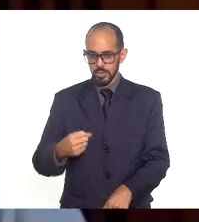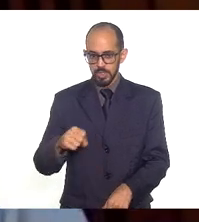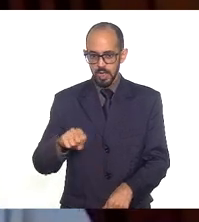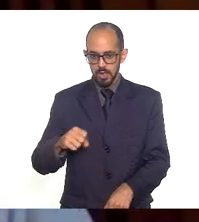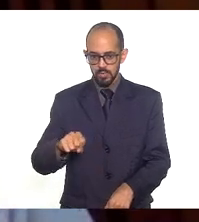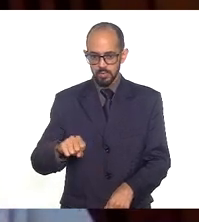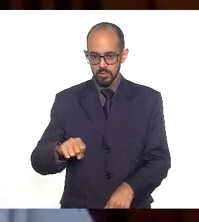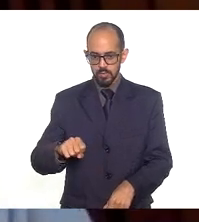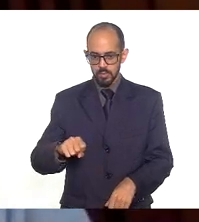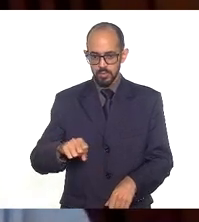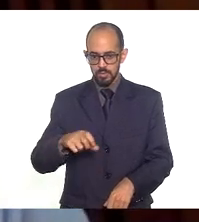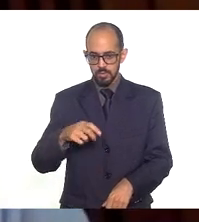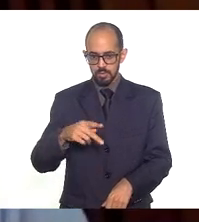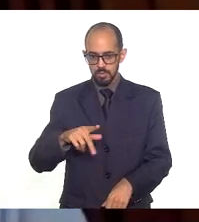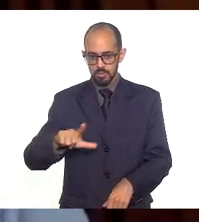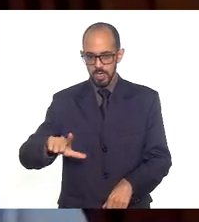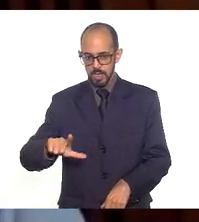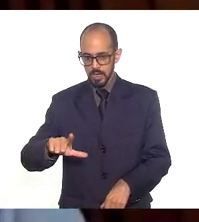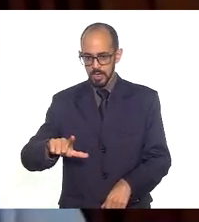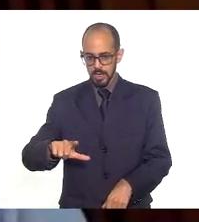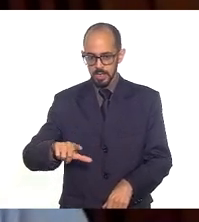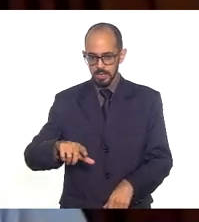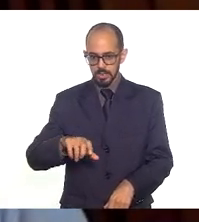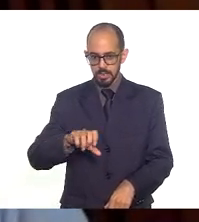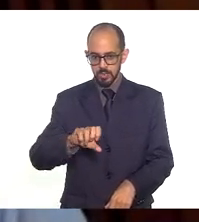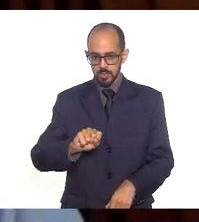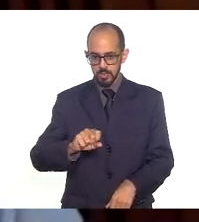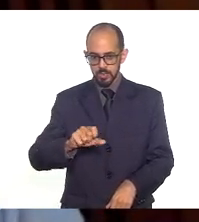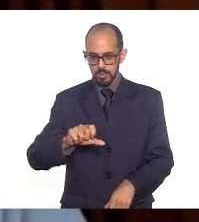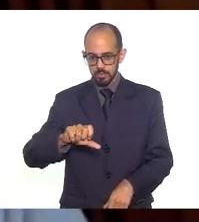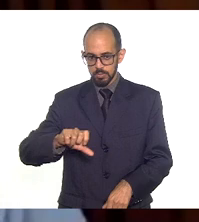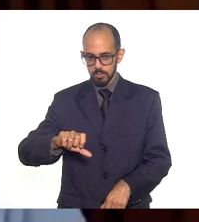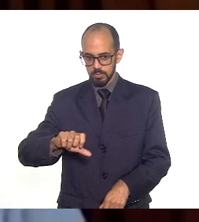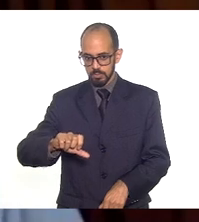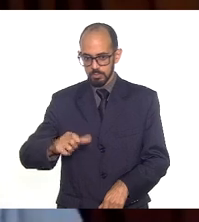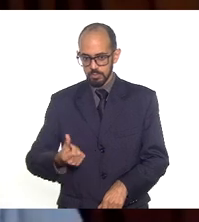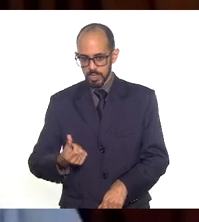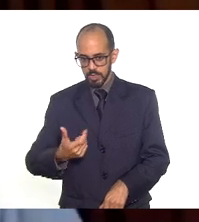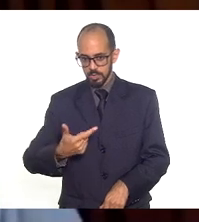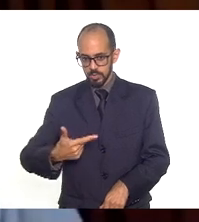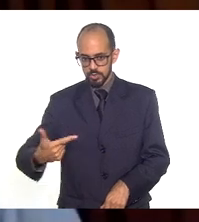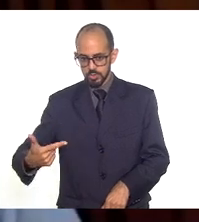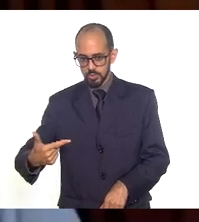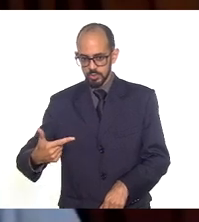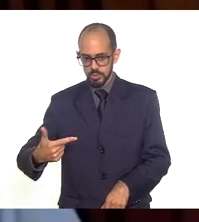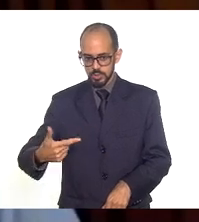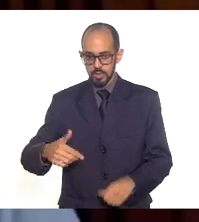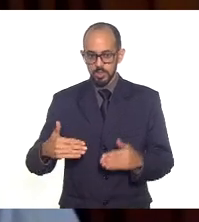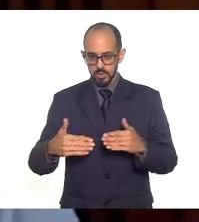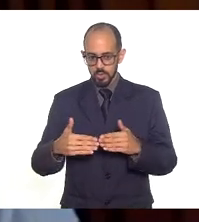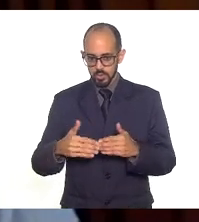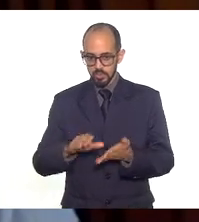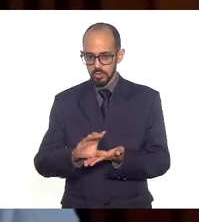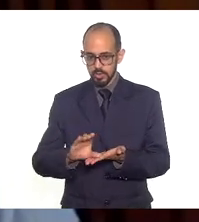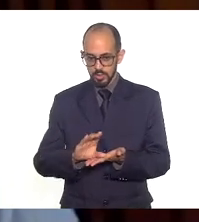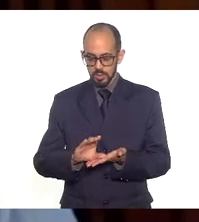de lei 3622-2021, autoria do deputado Marta Rocha, parecer pela constitucionalidade.